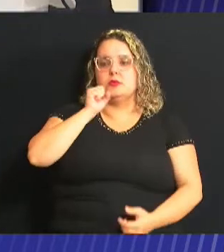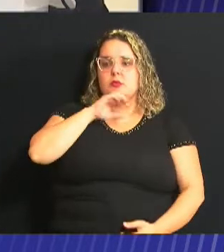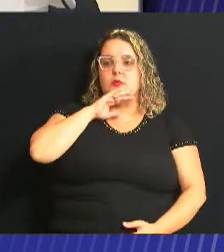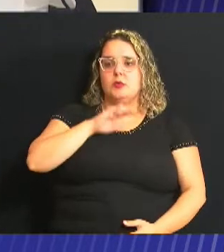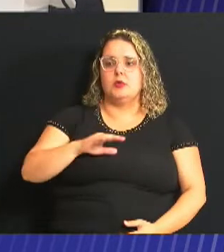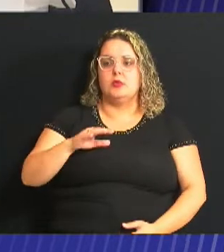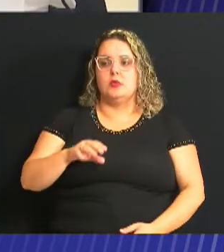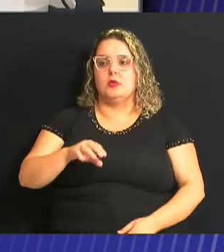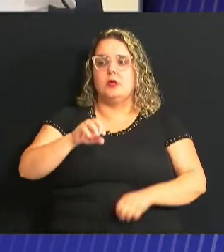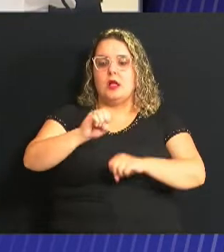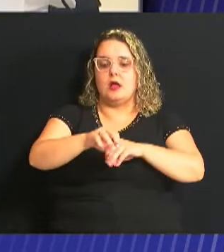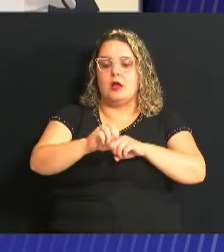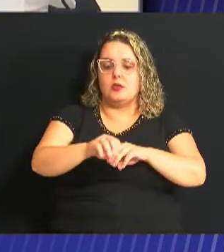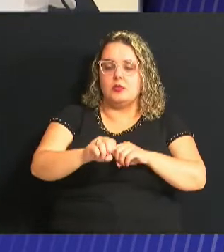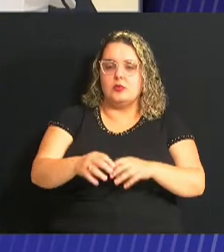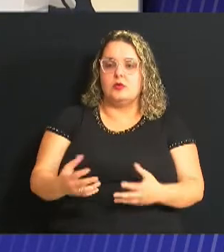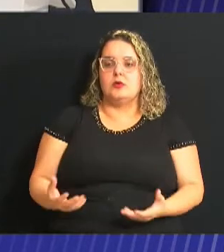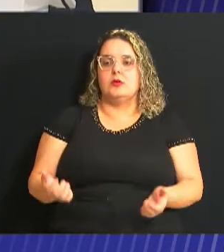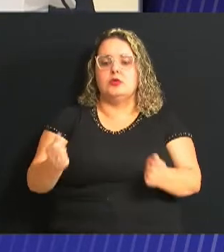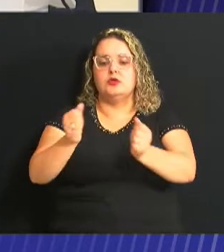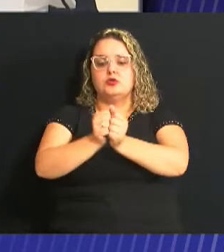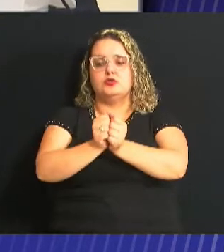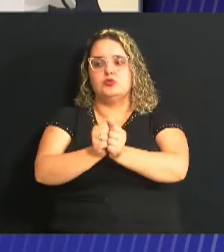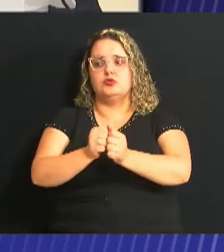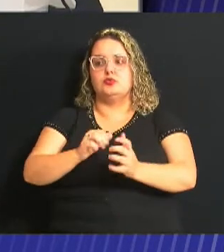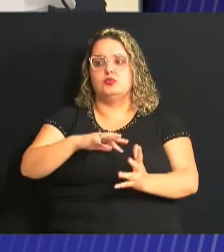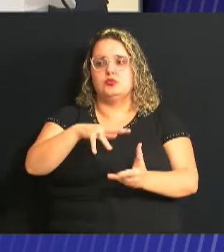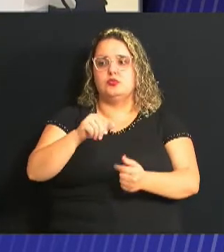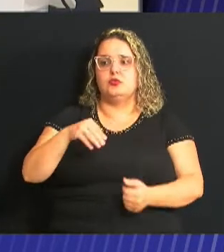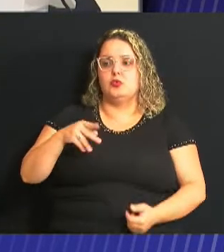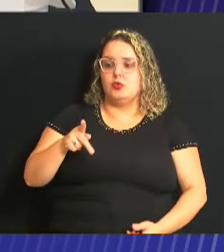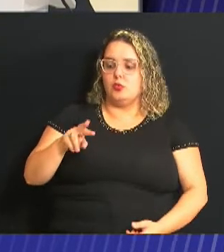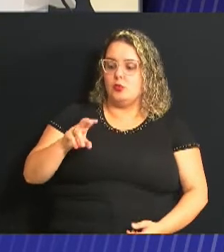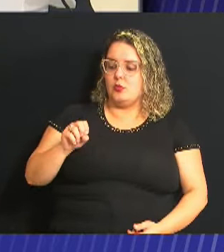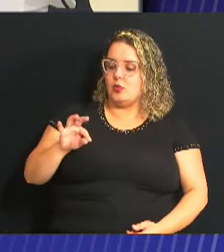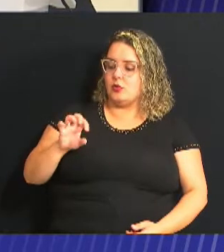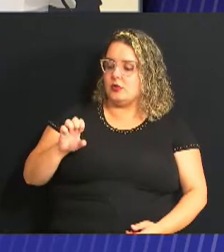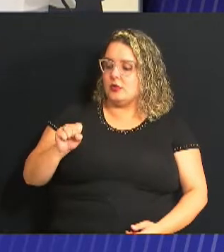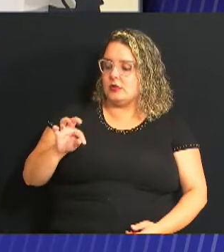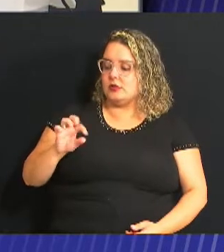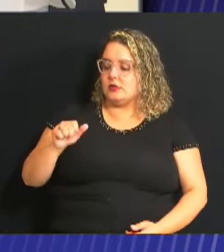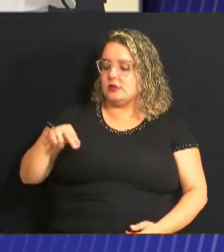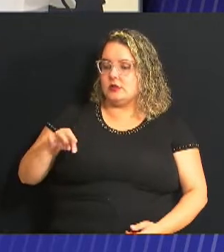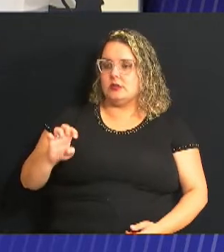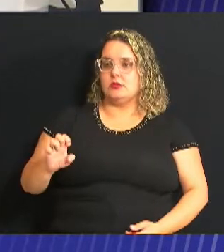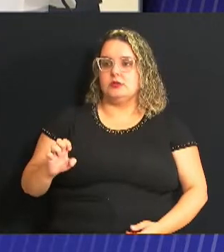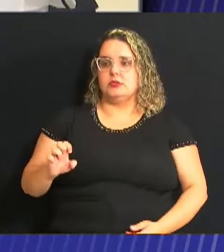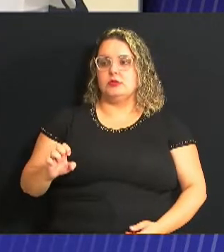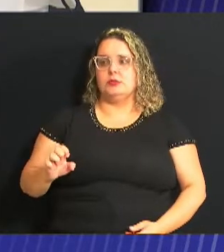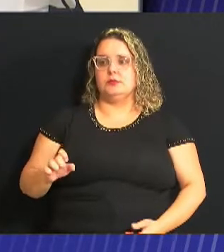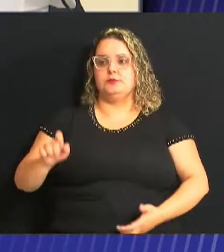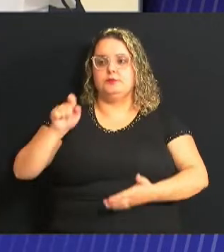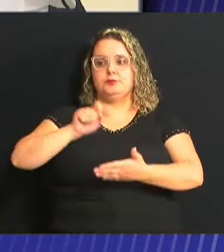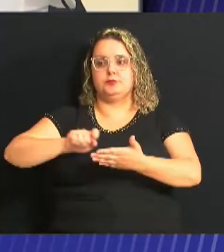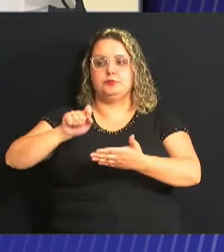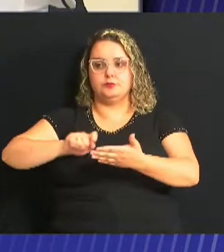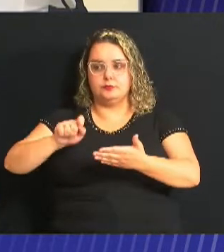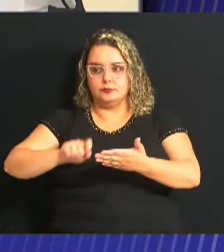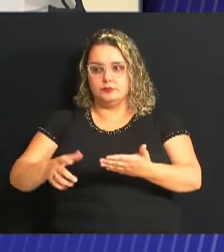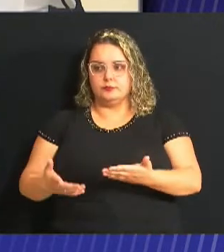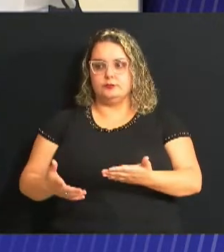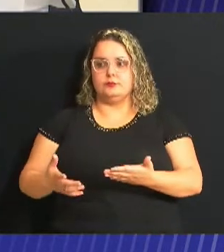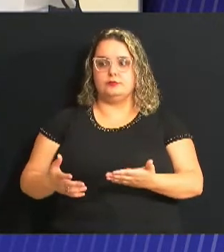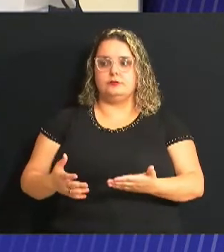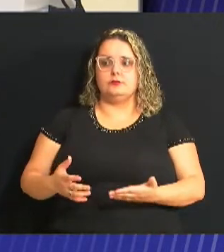educação está muito presente no mundo protestante. Comênos, que escreveu uma obra chamada